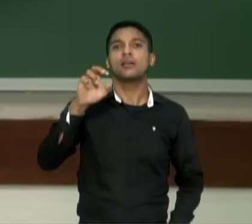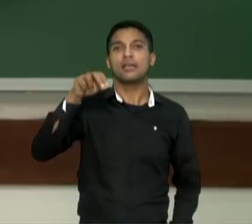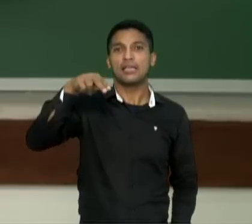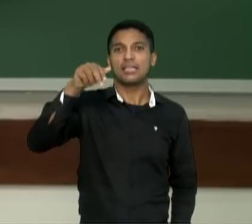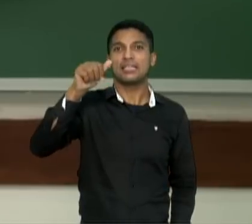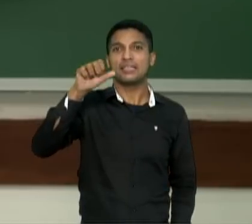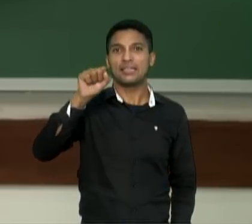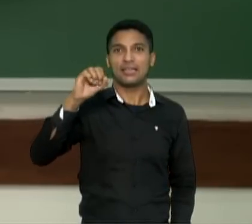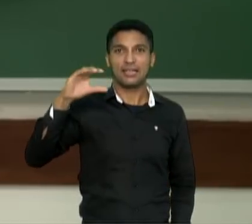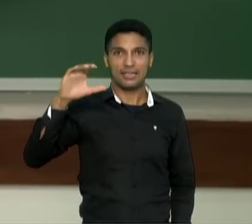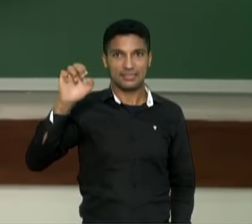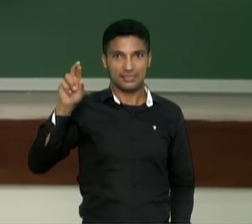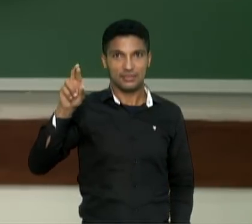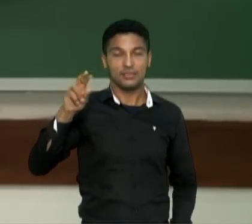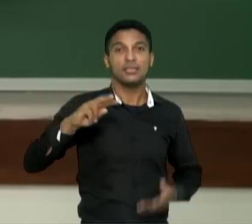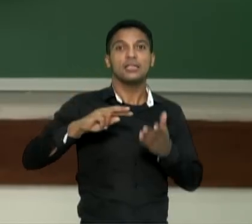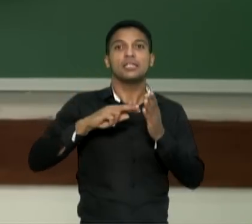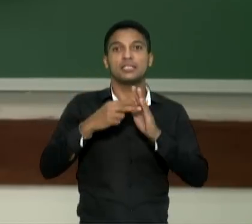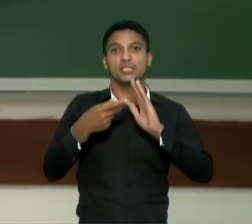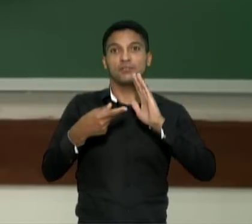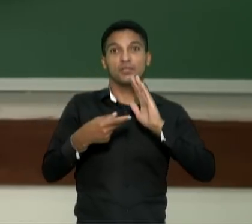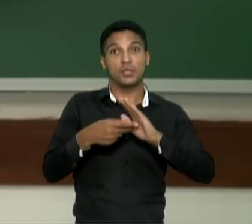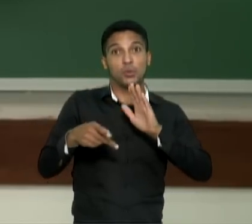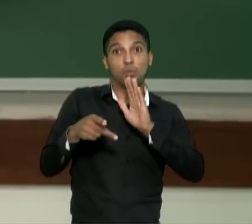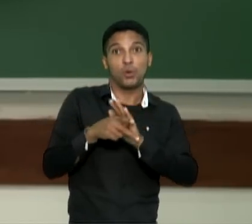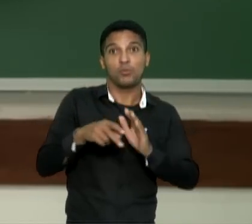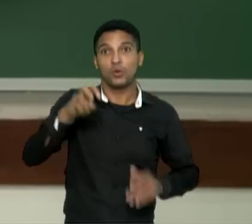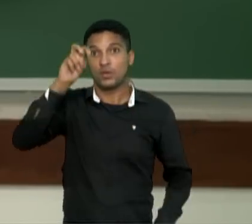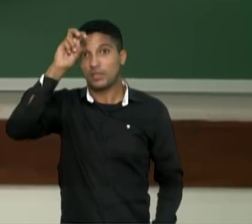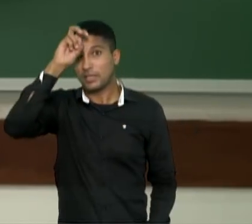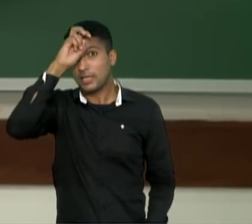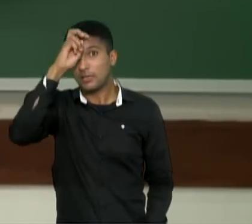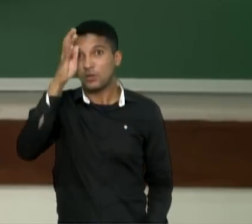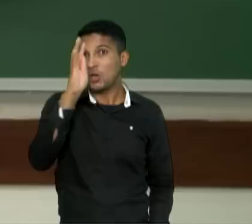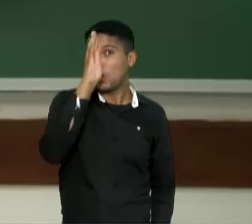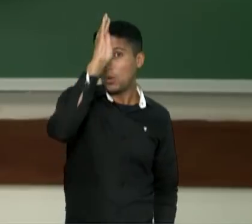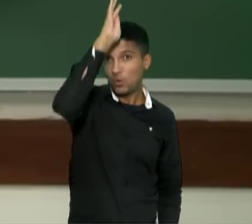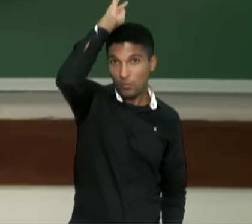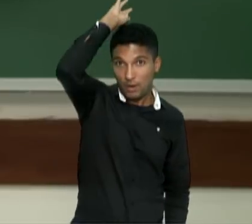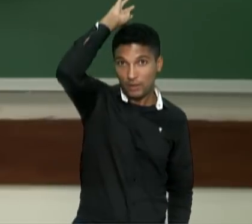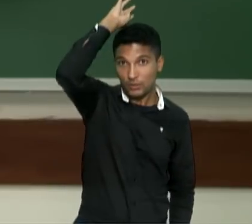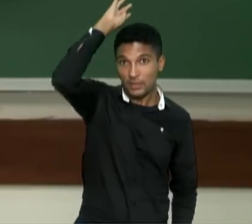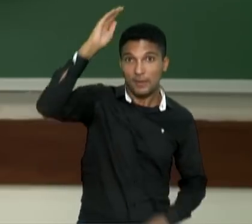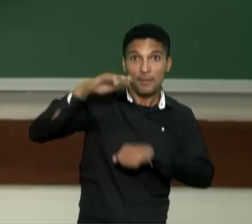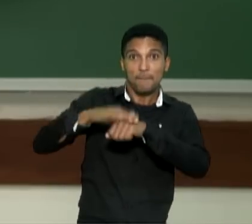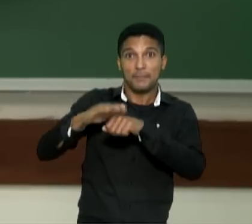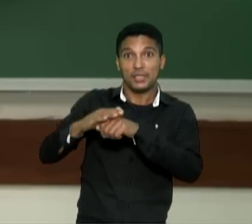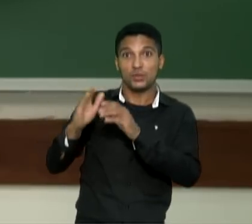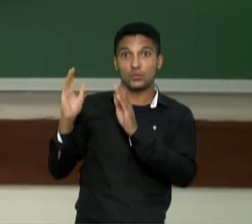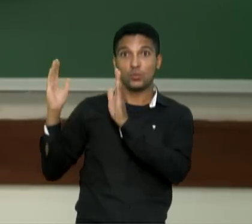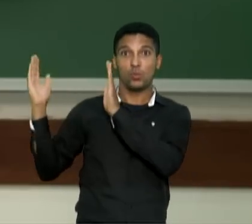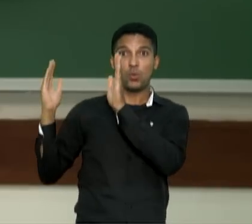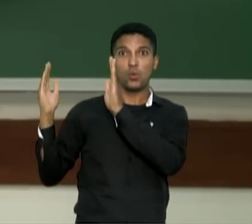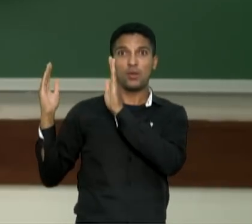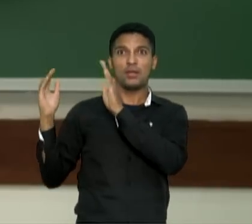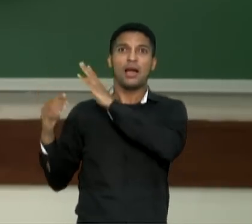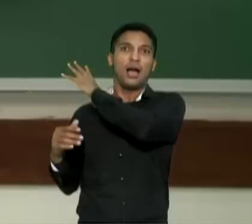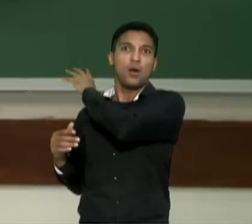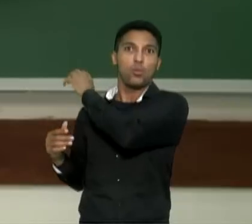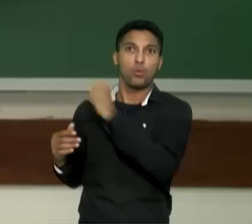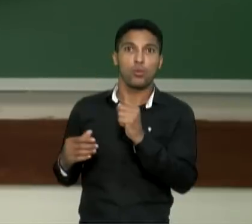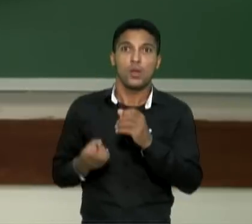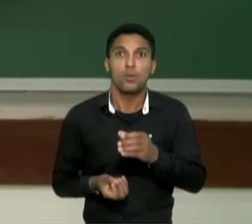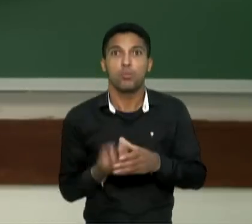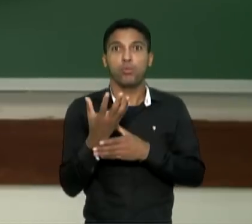período clássico, que é o grego e o romano. Então, trazendo um pouco assim dos questionamentos